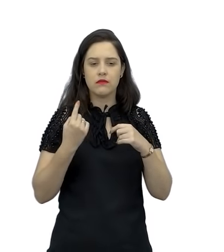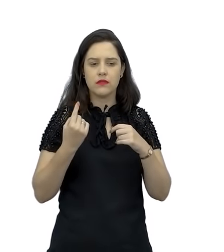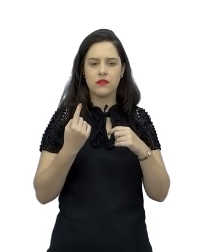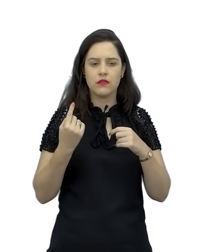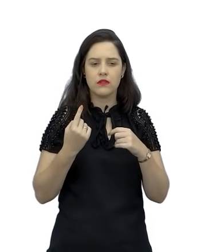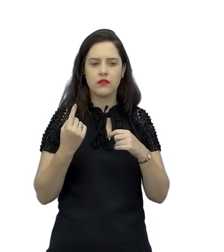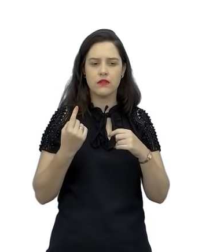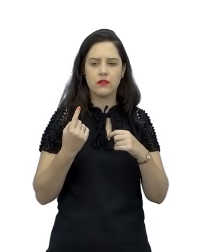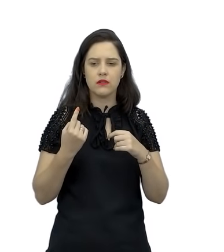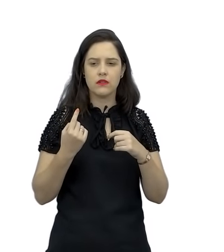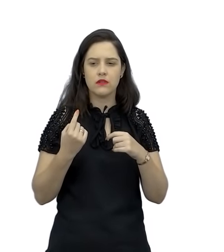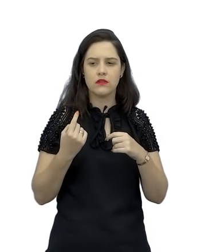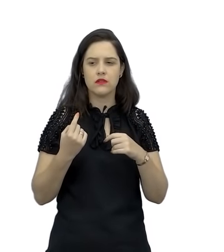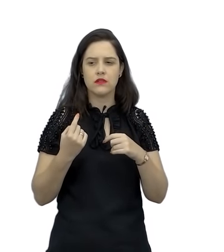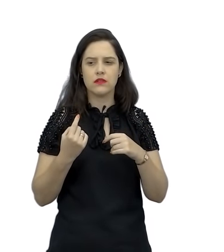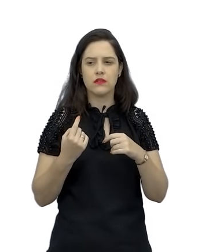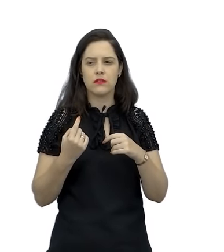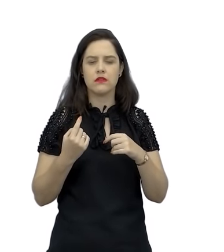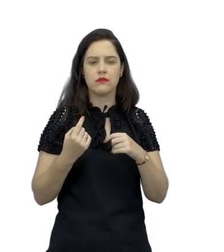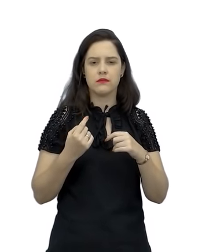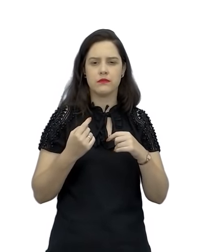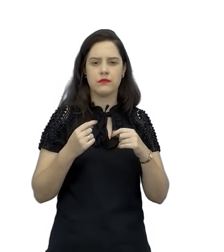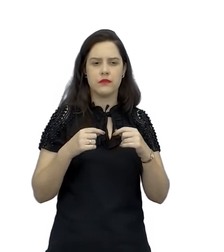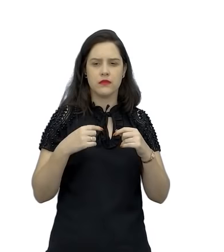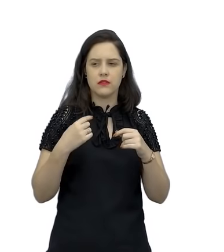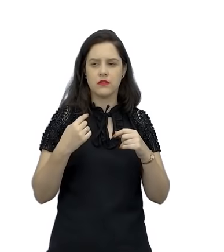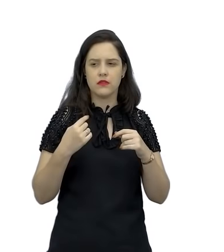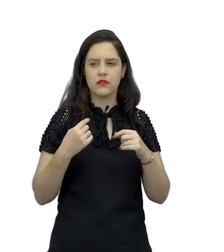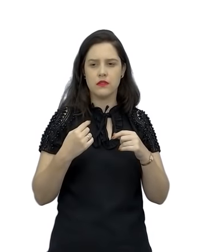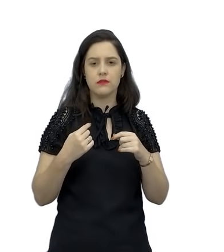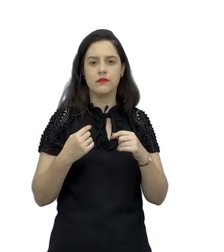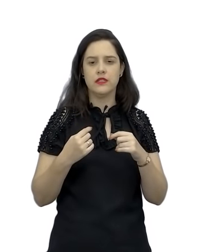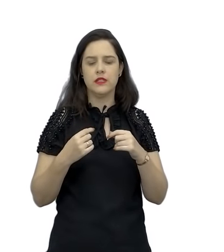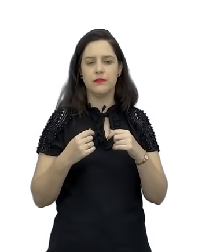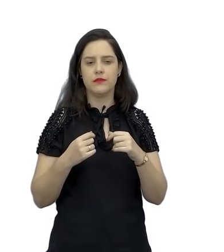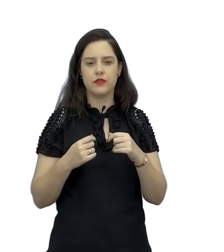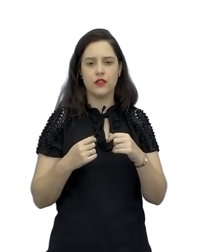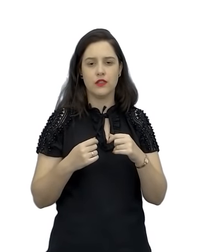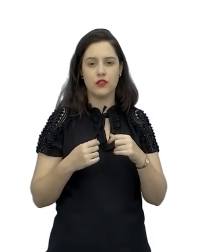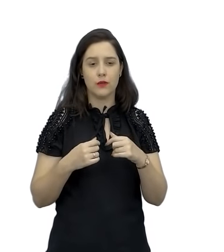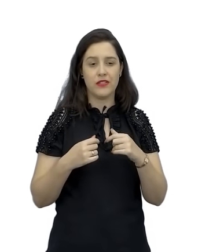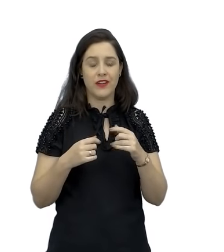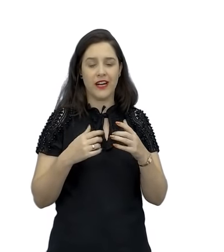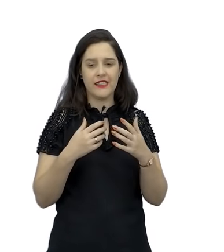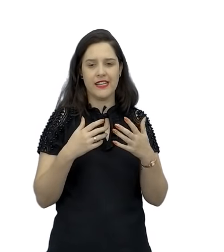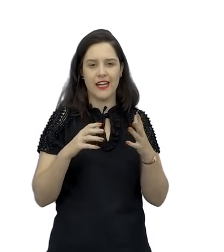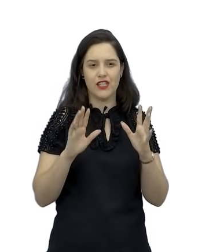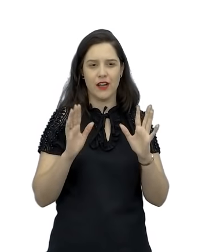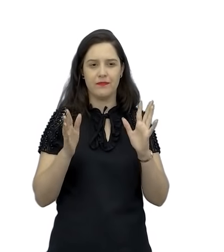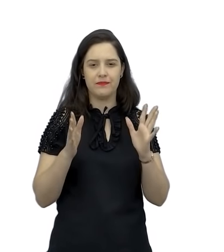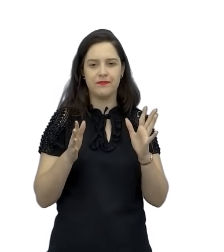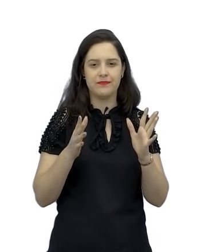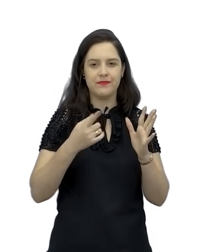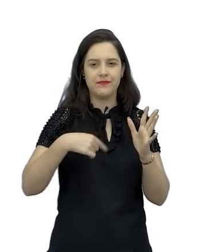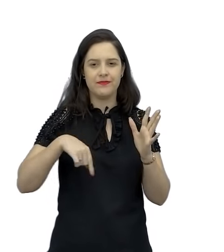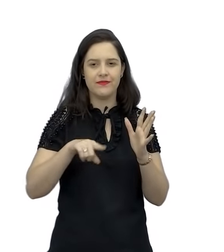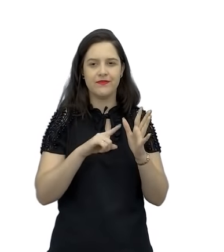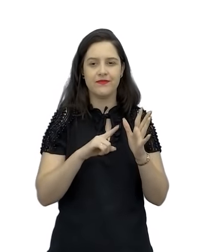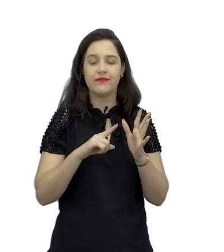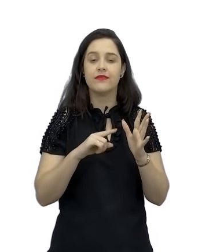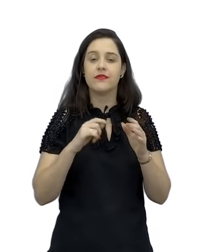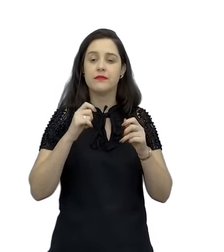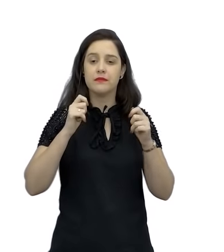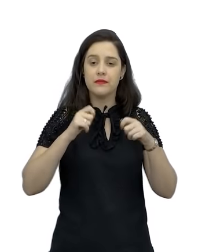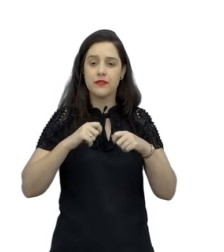apliquei esse trabalho, nesse método, e foi super bacana, tá? E aí a gente tem lá mais 2 questões, e se